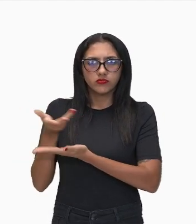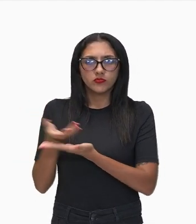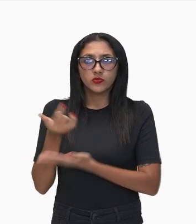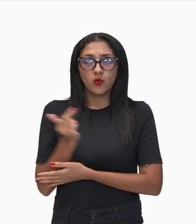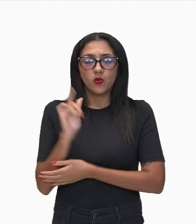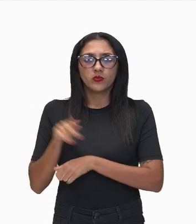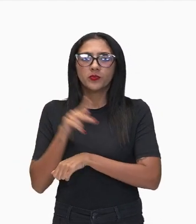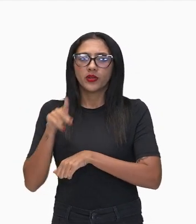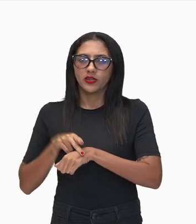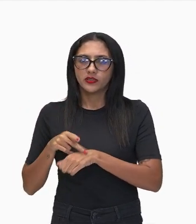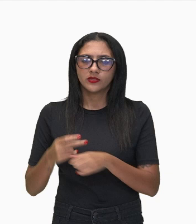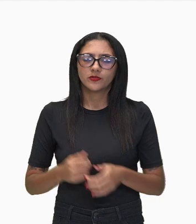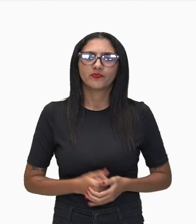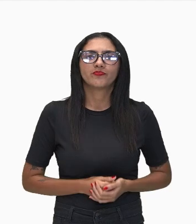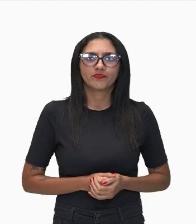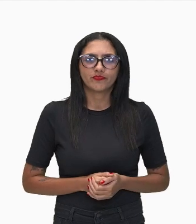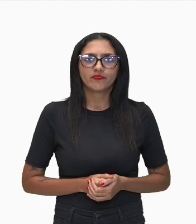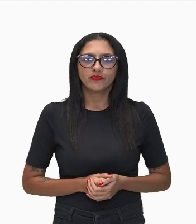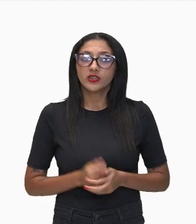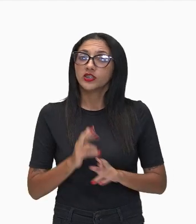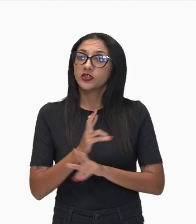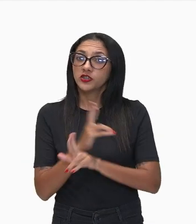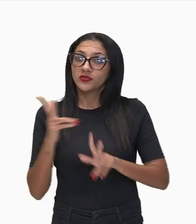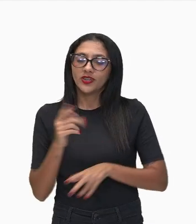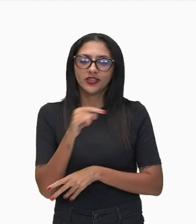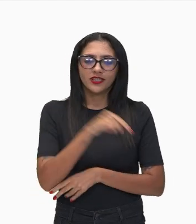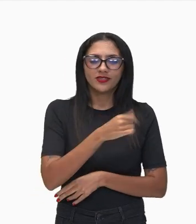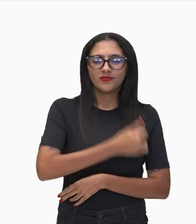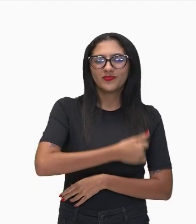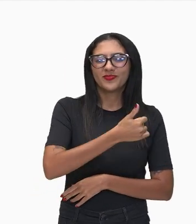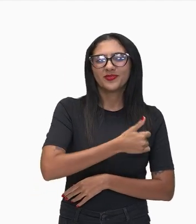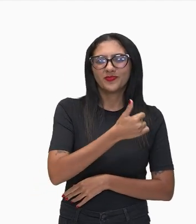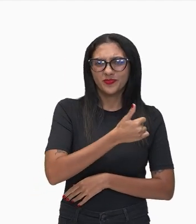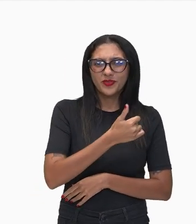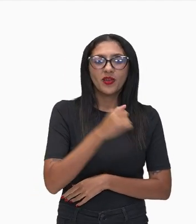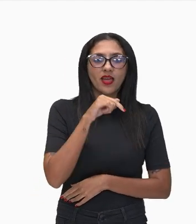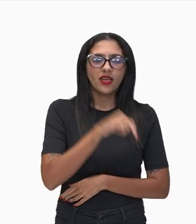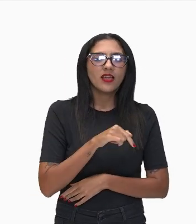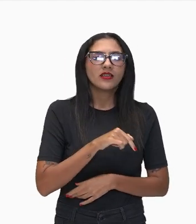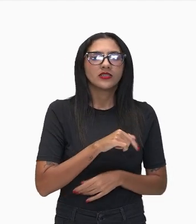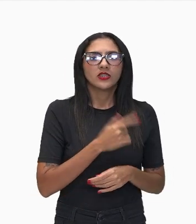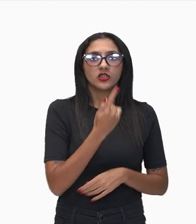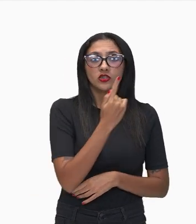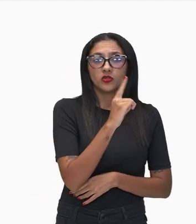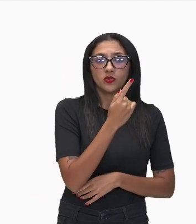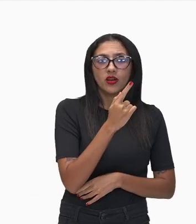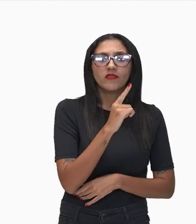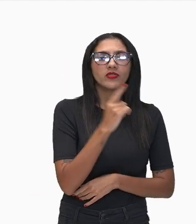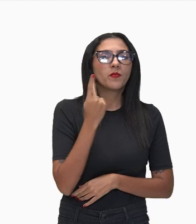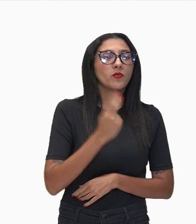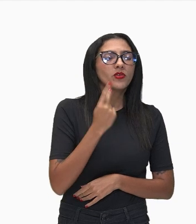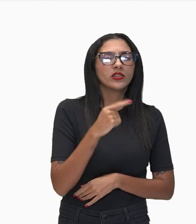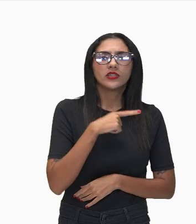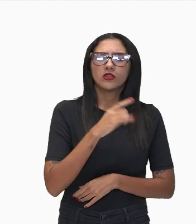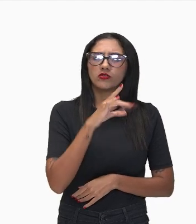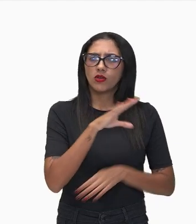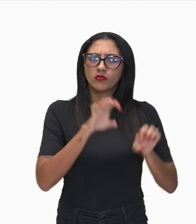a geografia política, ela é mais focada na organização da estrutura